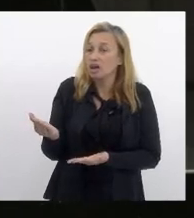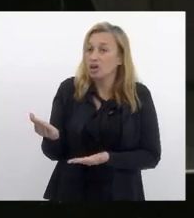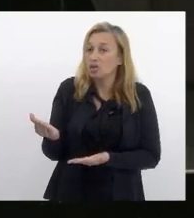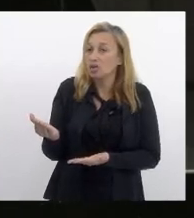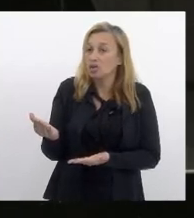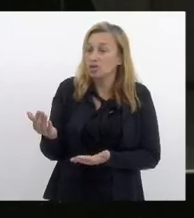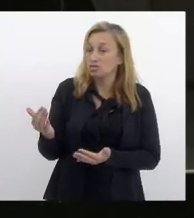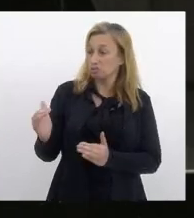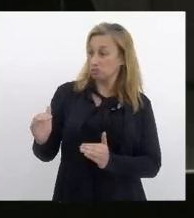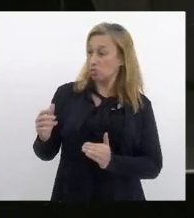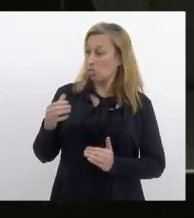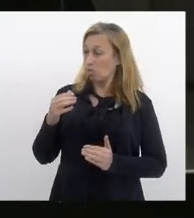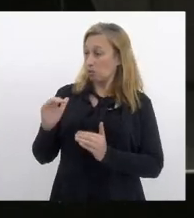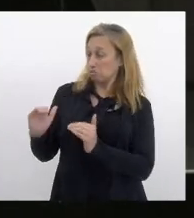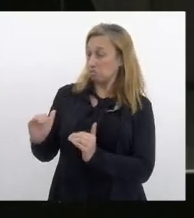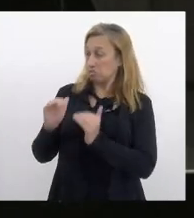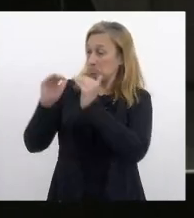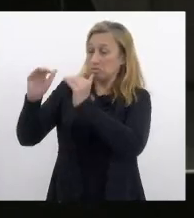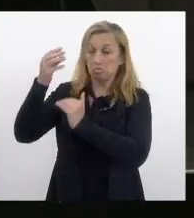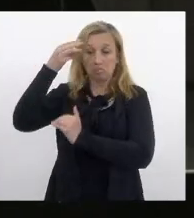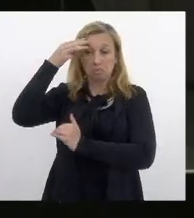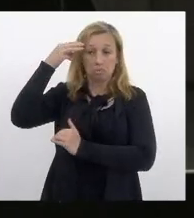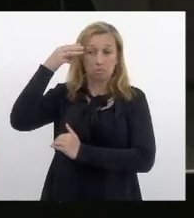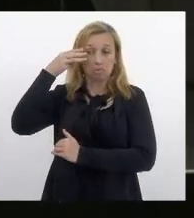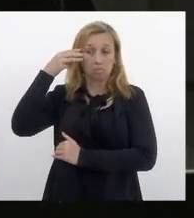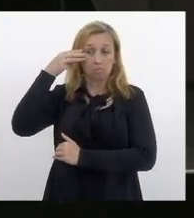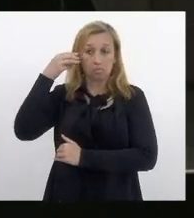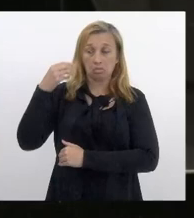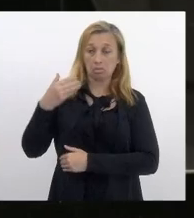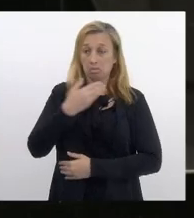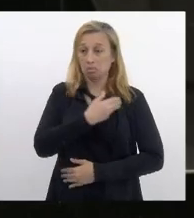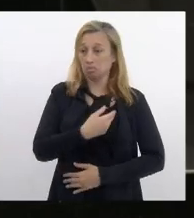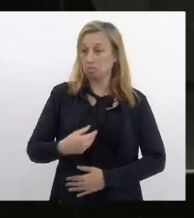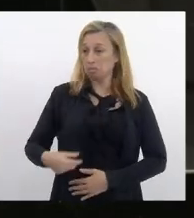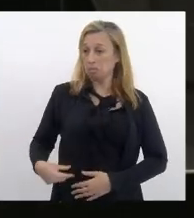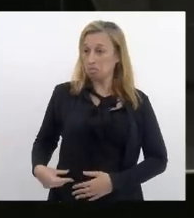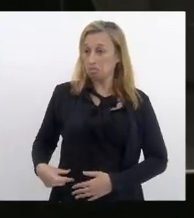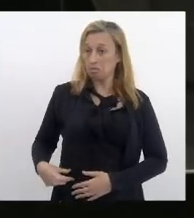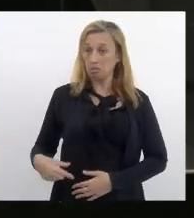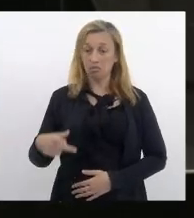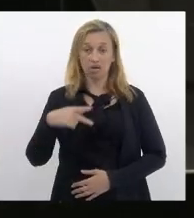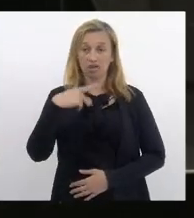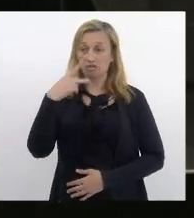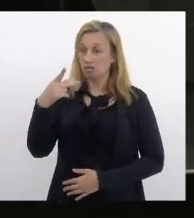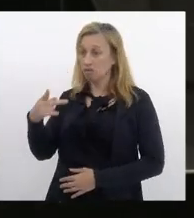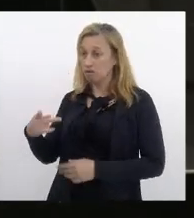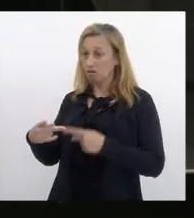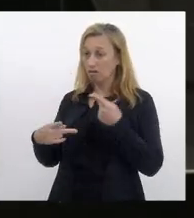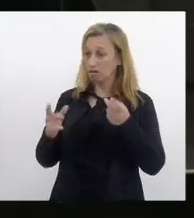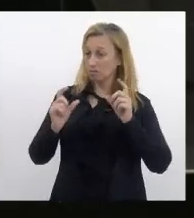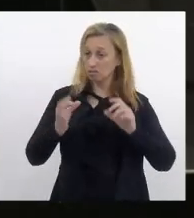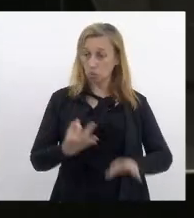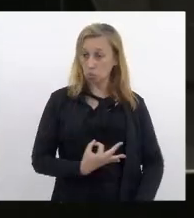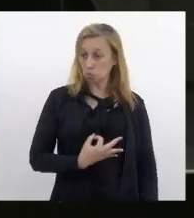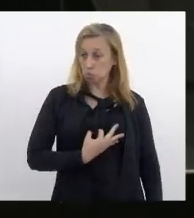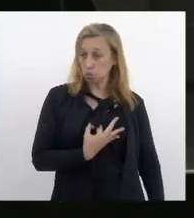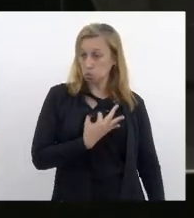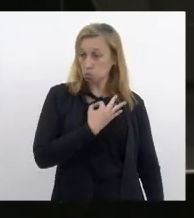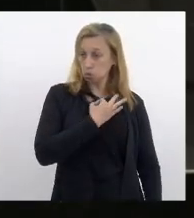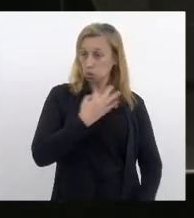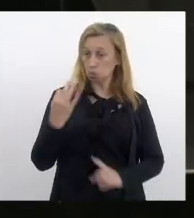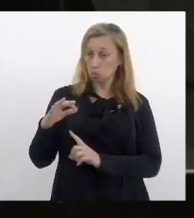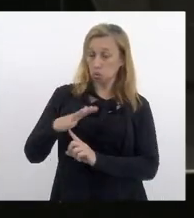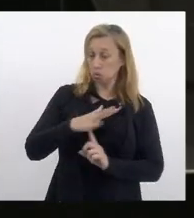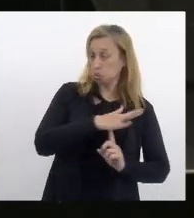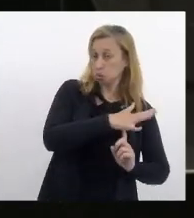Aquela soberba, né? Aquelas faixas, aqueles dísticos, aquelas medalhas, os